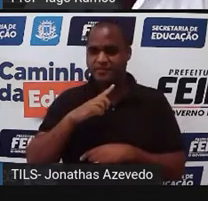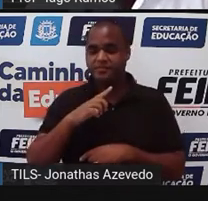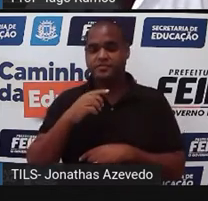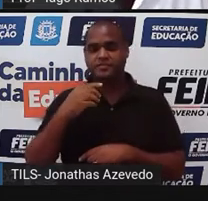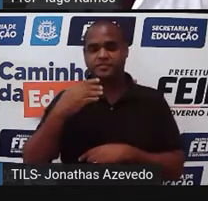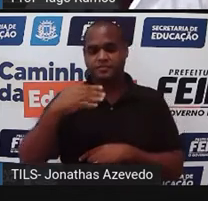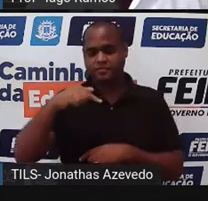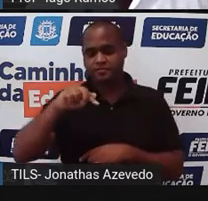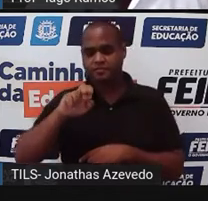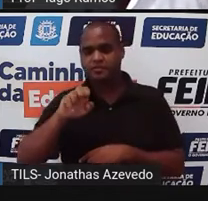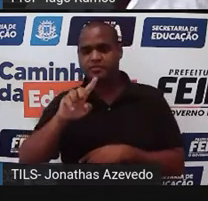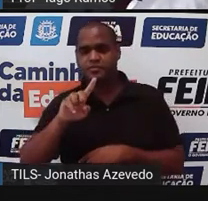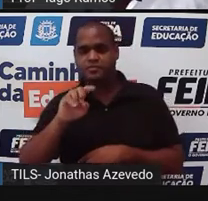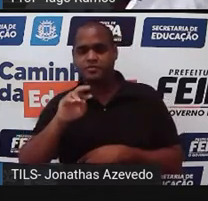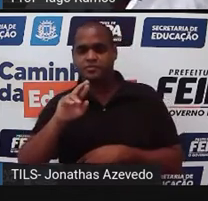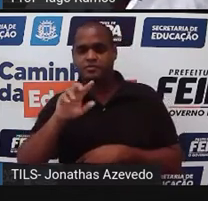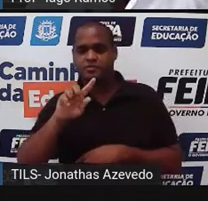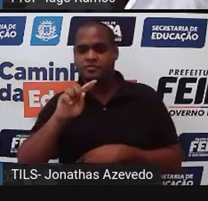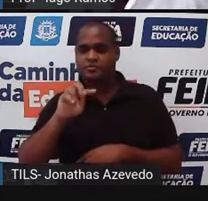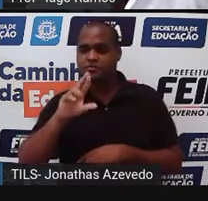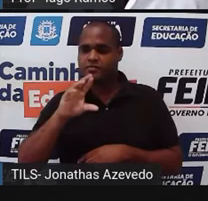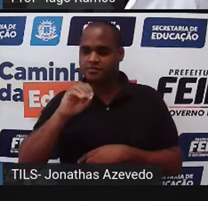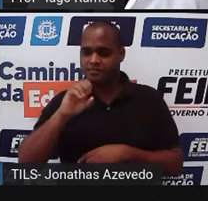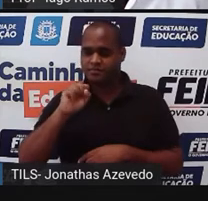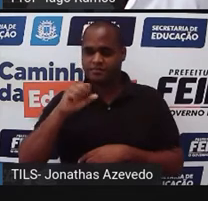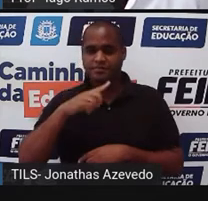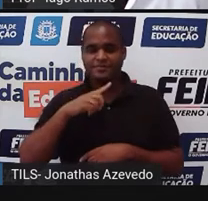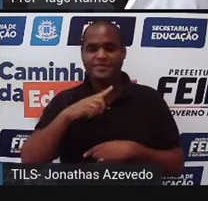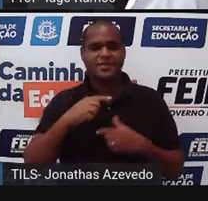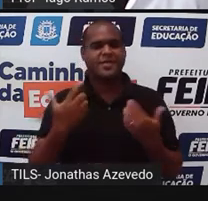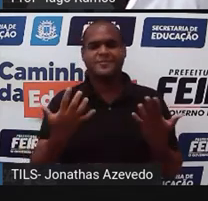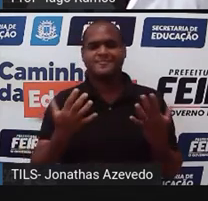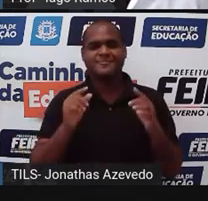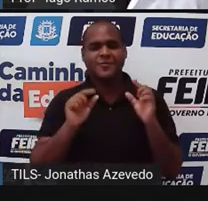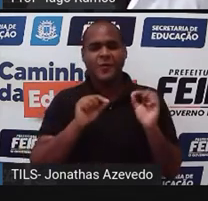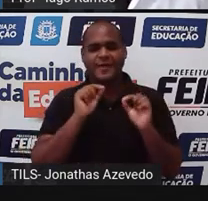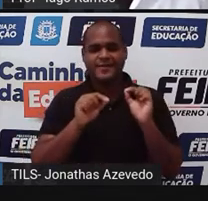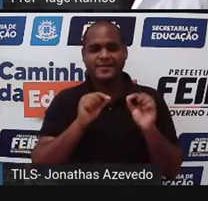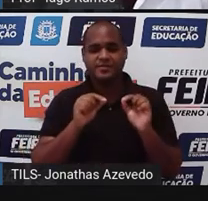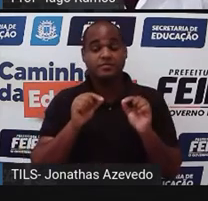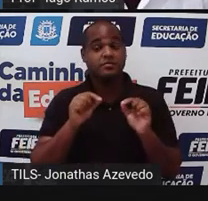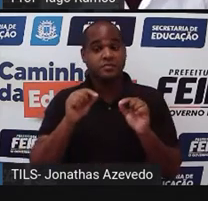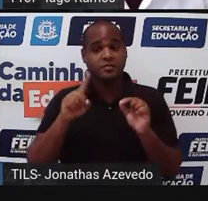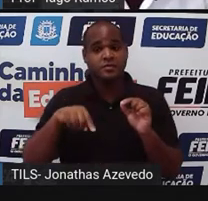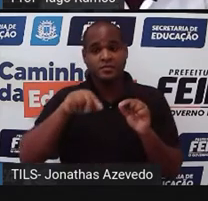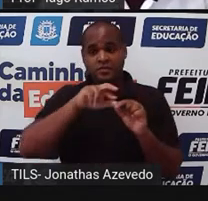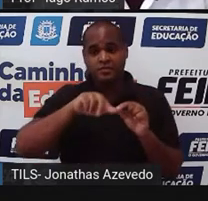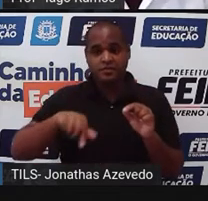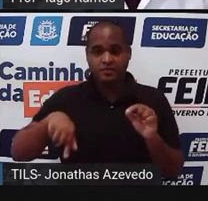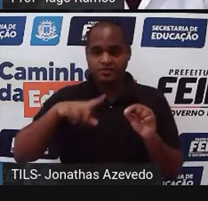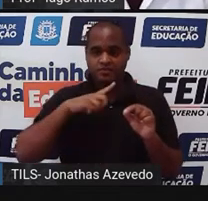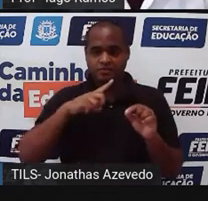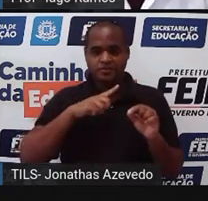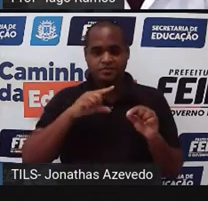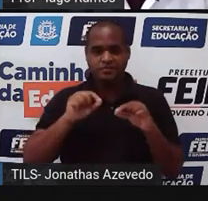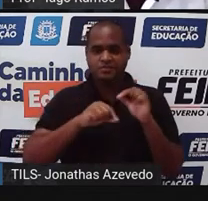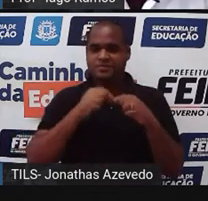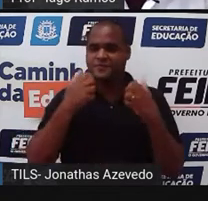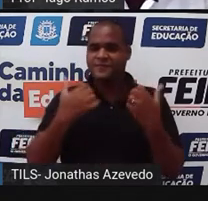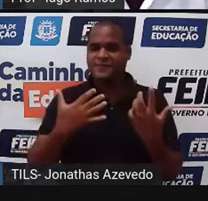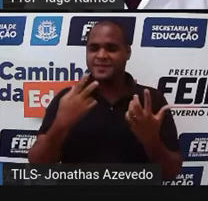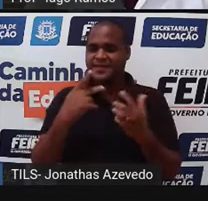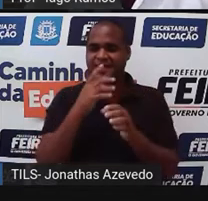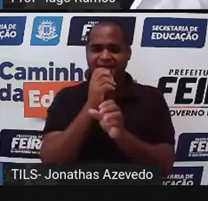quadriláteros quatro lados e a forma as formas para